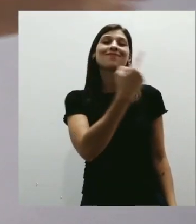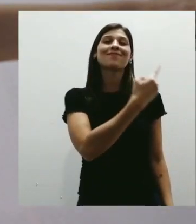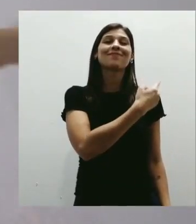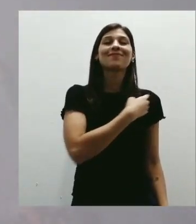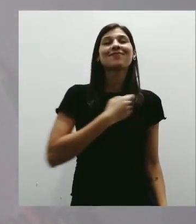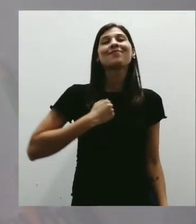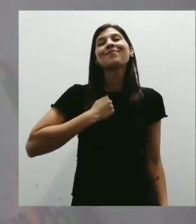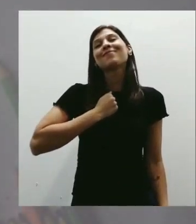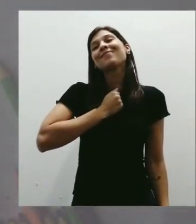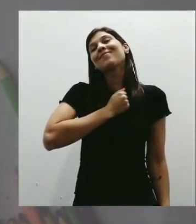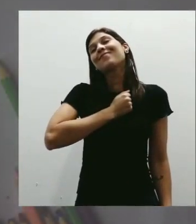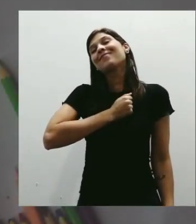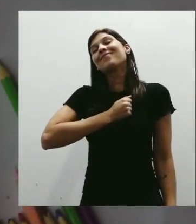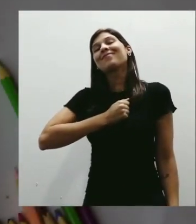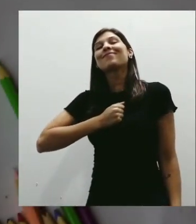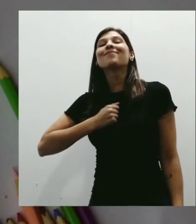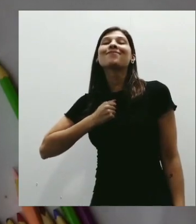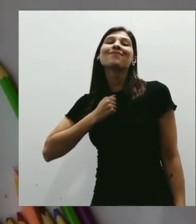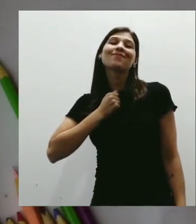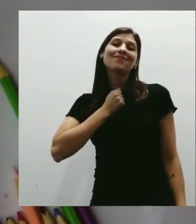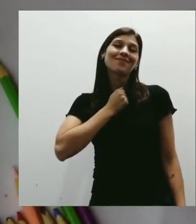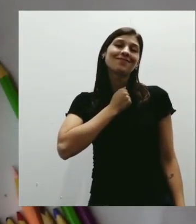Com saudades nós